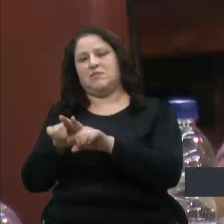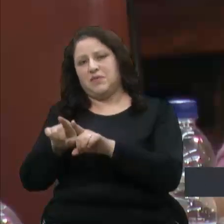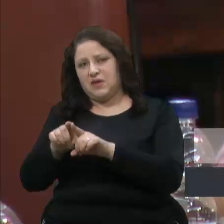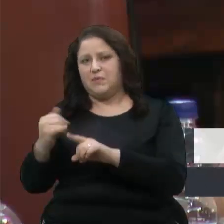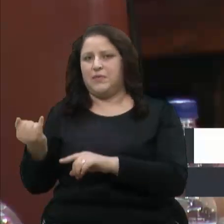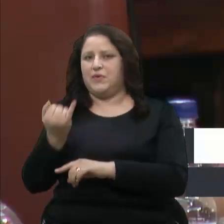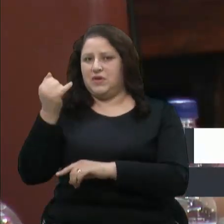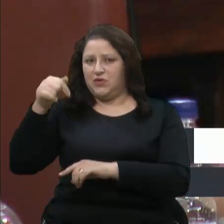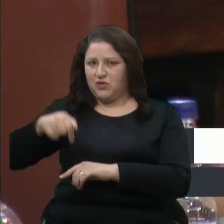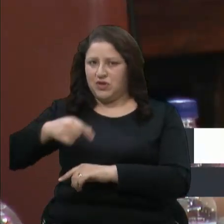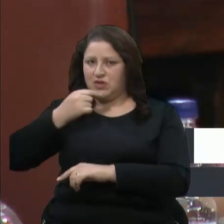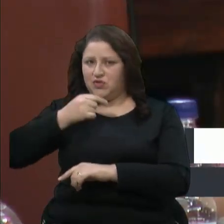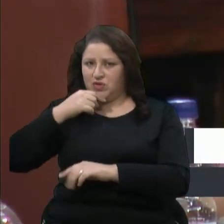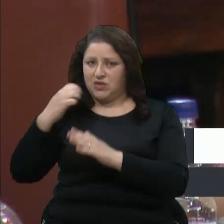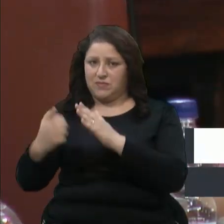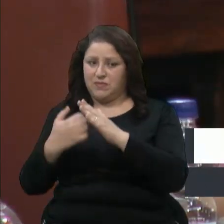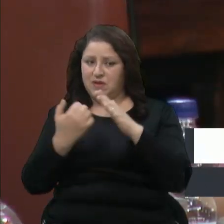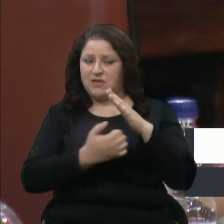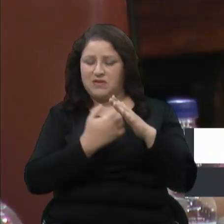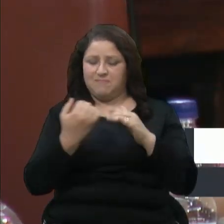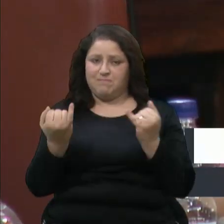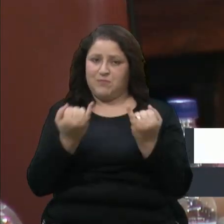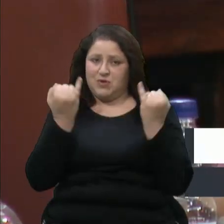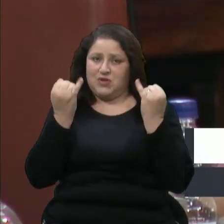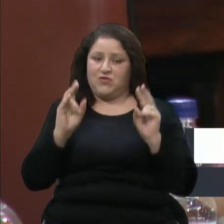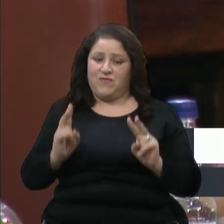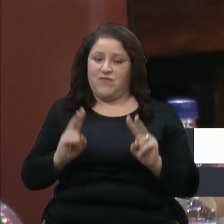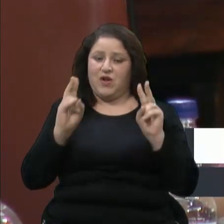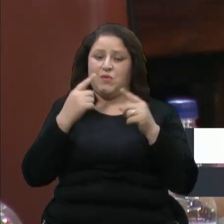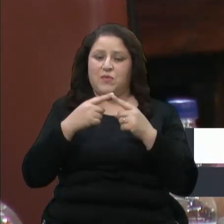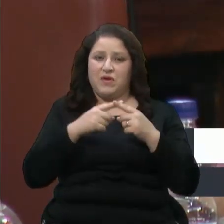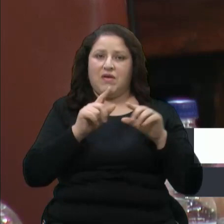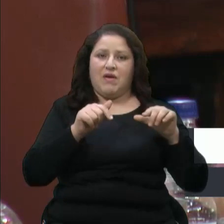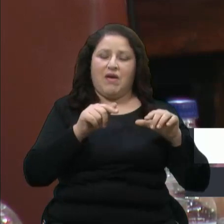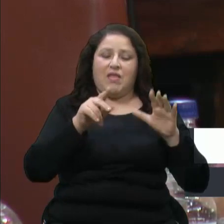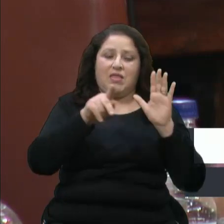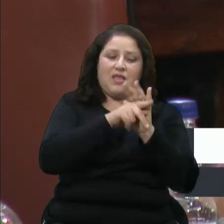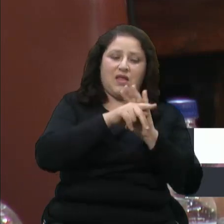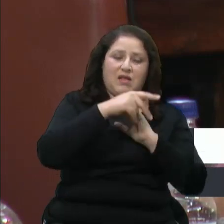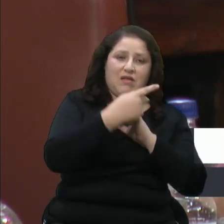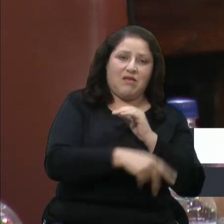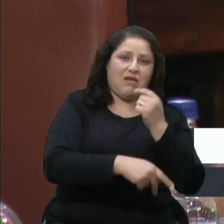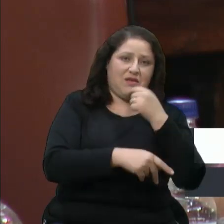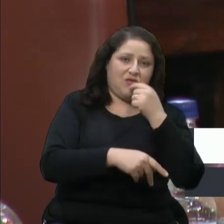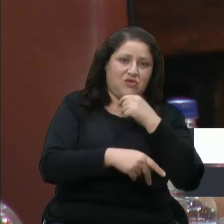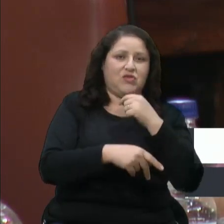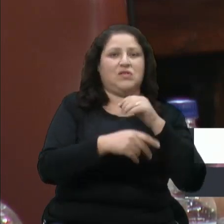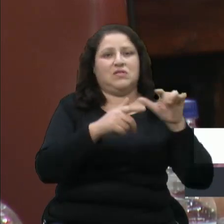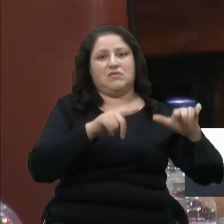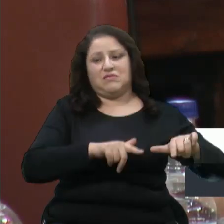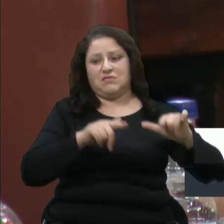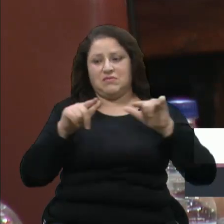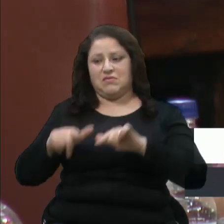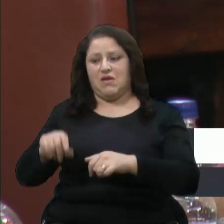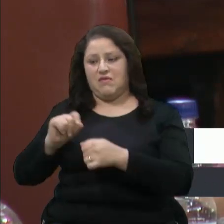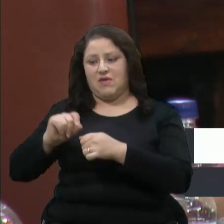que nós temos. É porque são departamentos de Caxias do Sul que fazem aquele